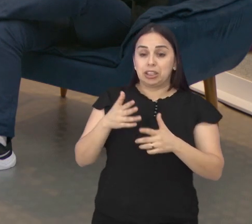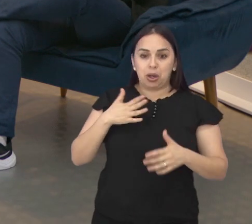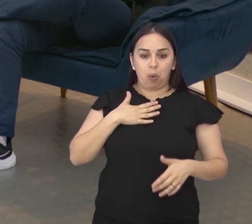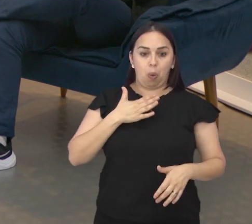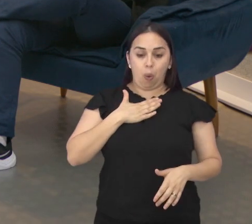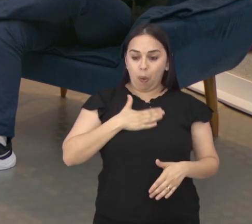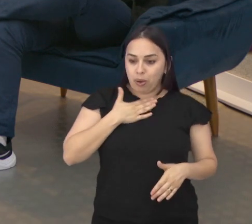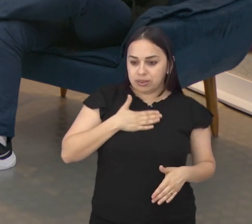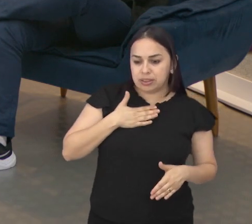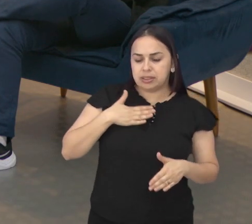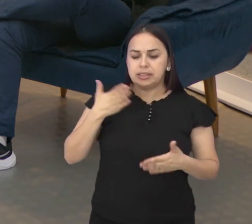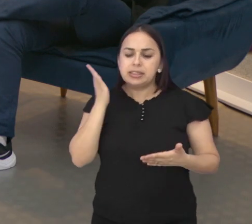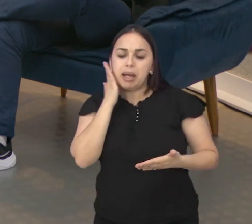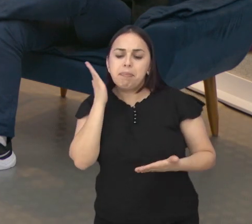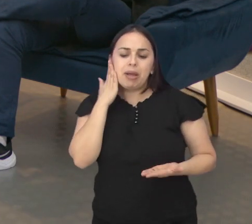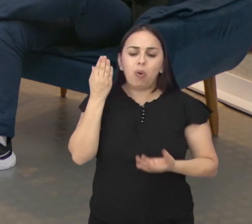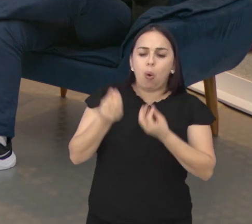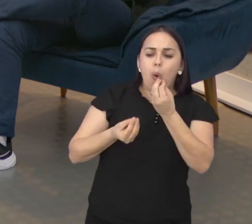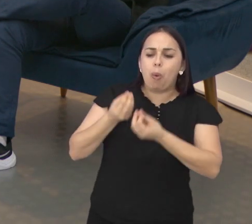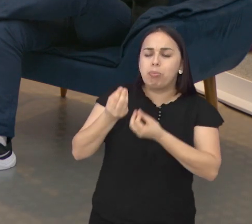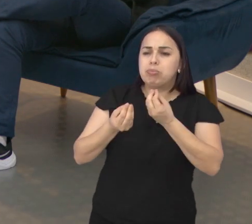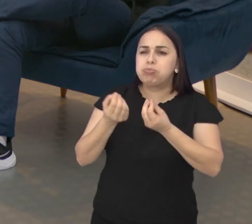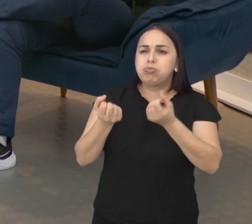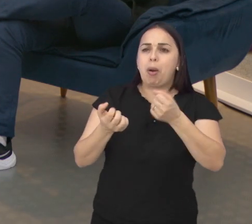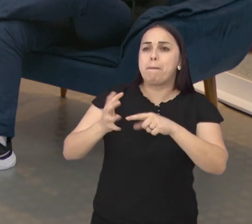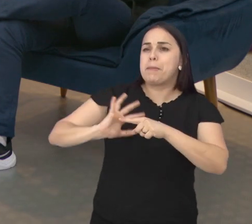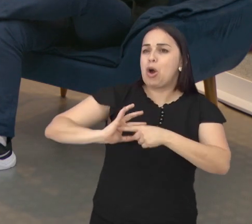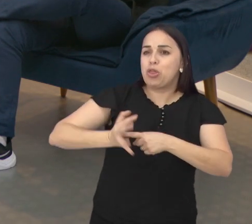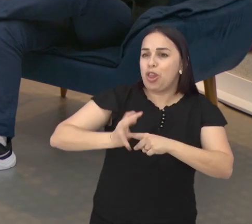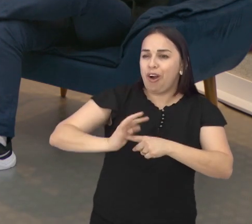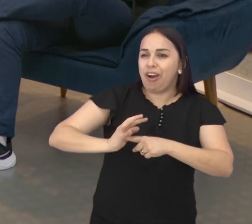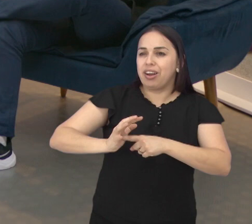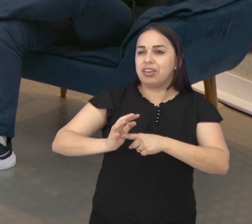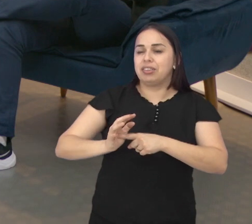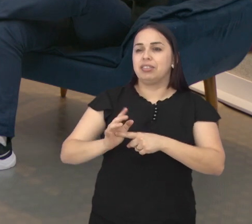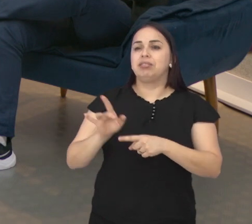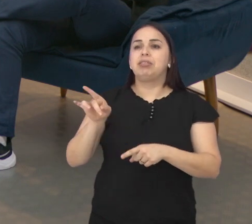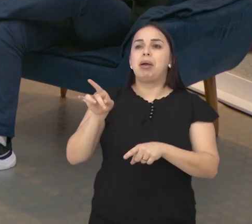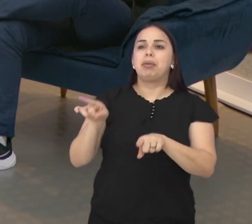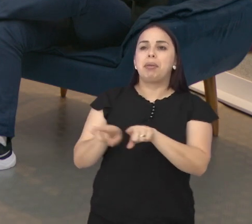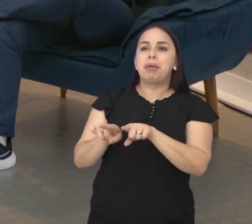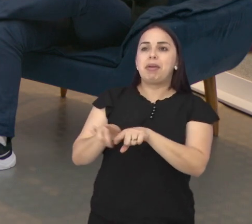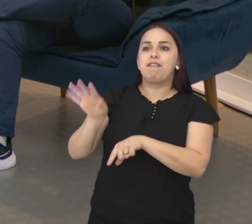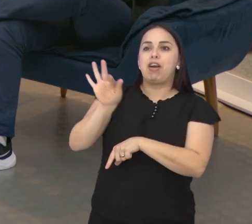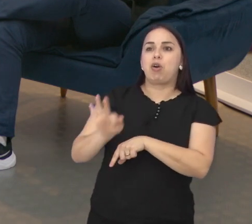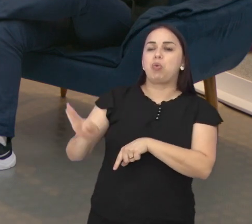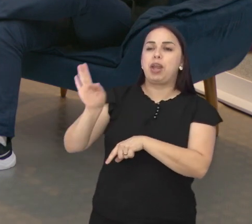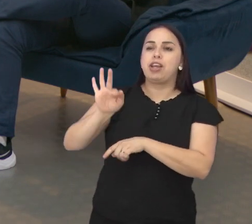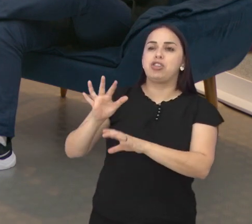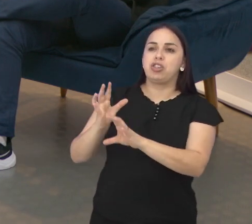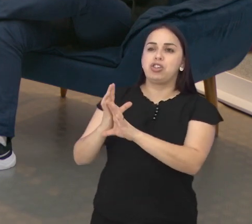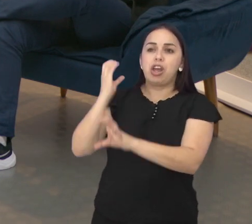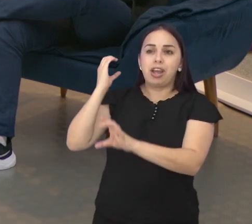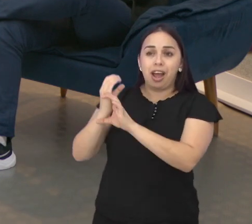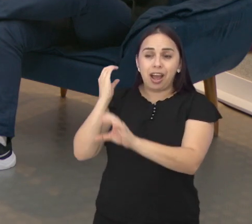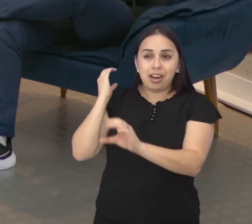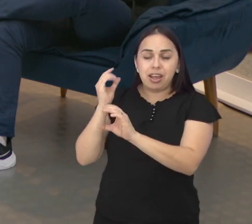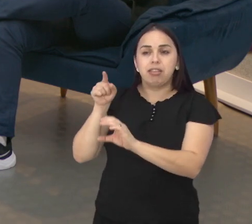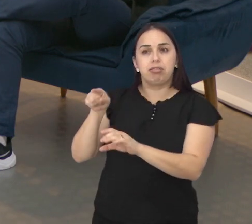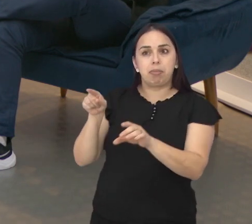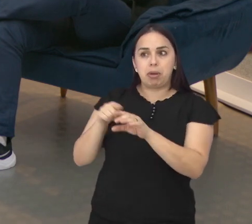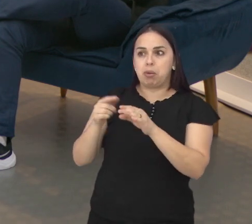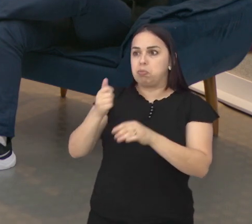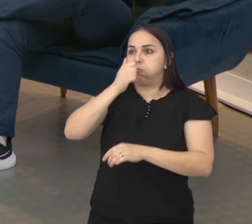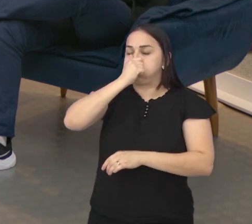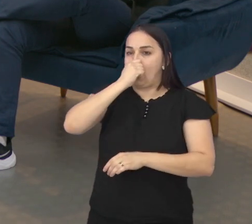gosta muito de colocar a mão na massa, de saber como as coisas funcionam, né? As faculdades de engenharia estão lotadas por causa disso